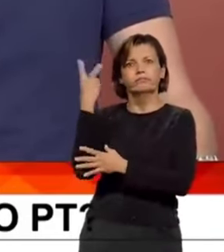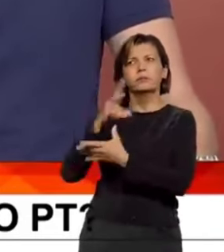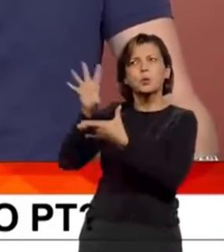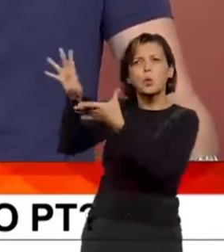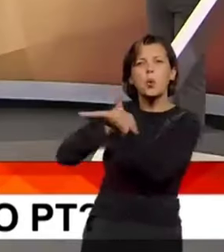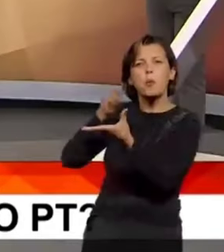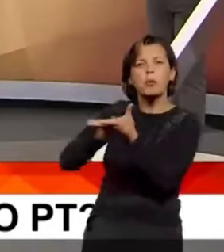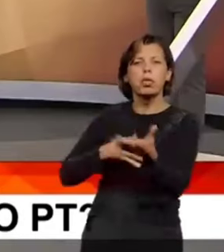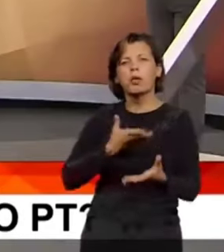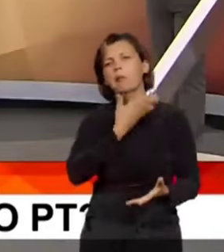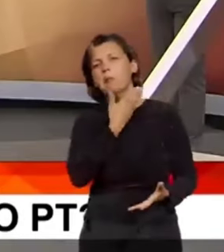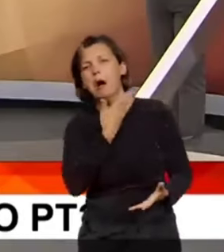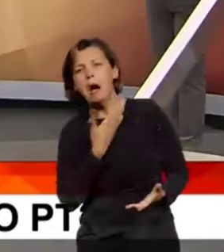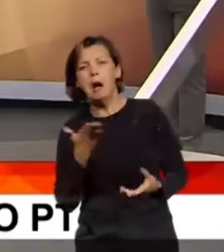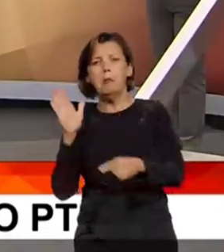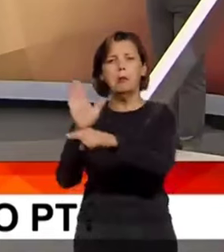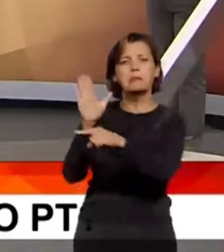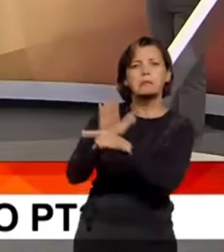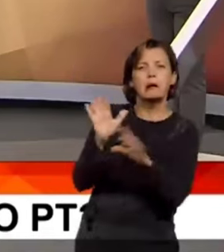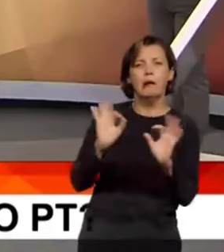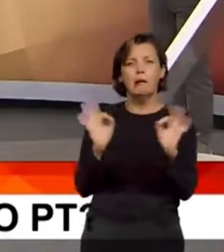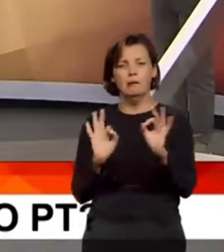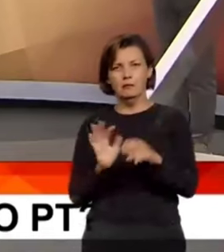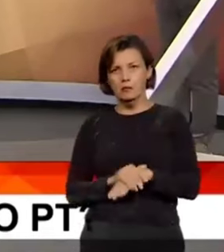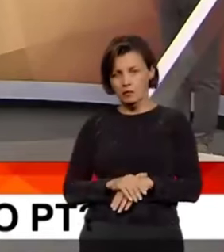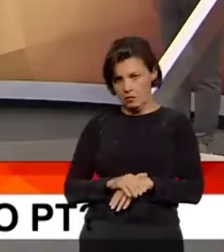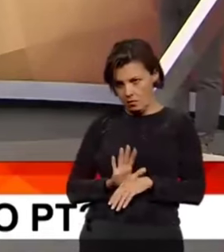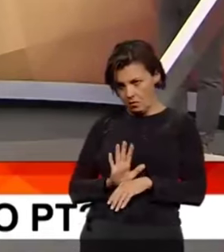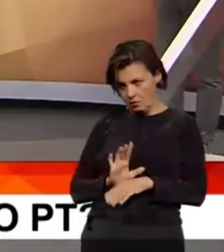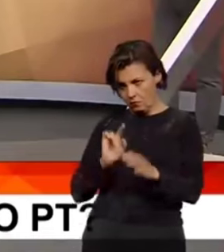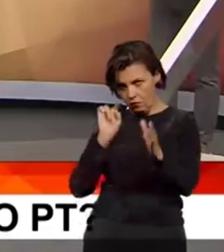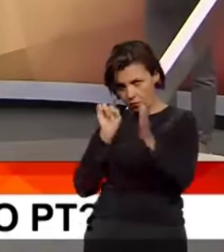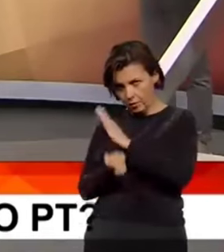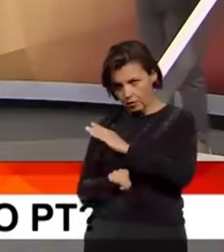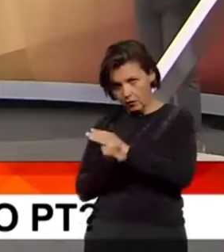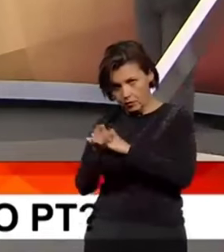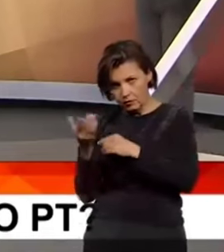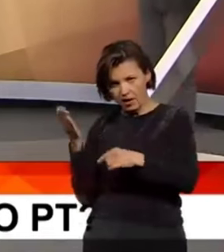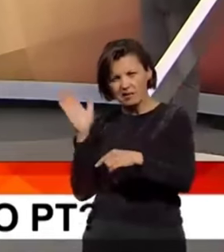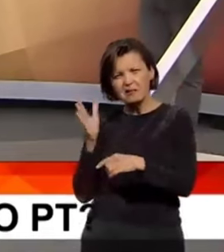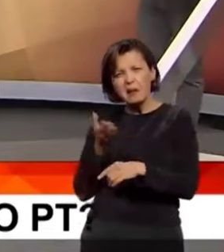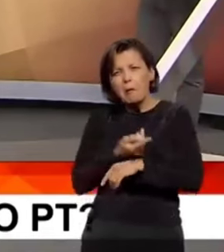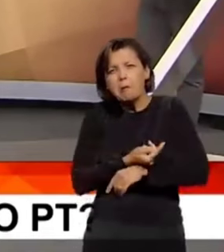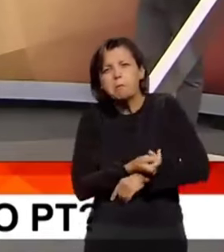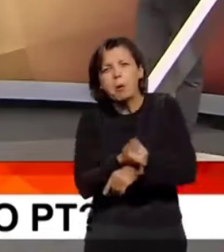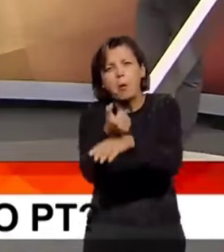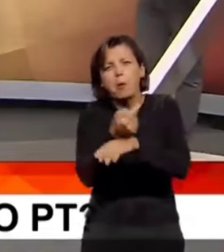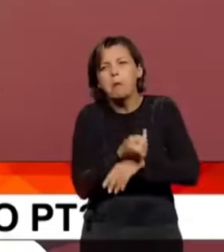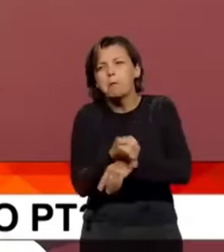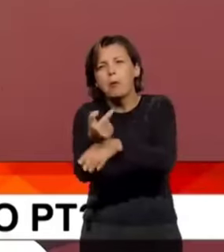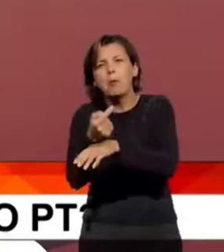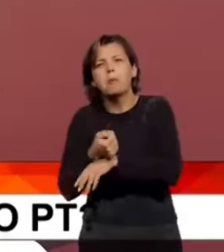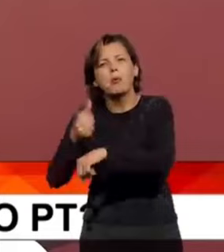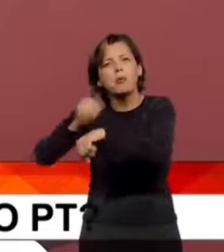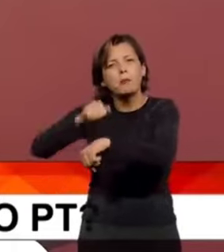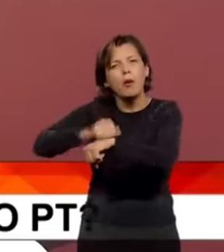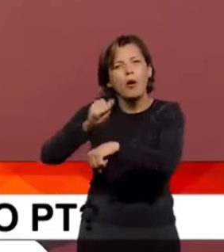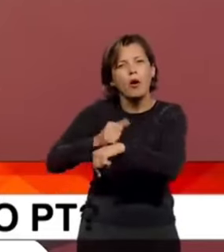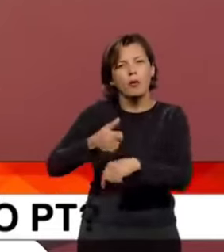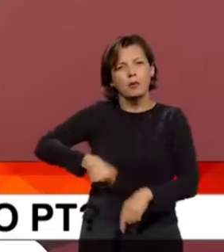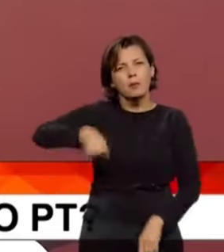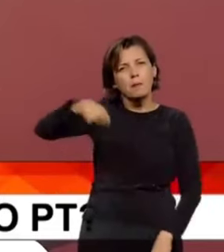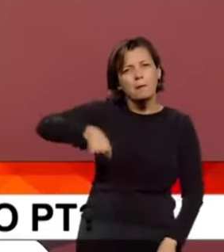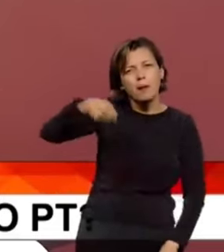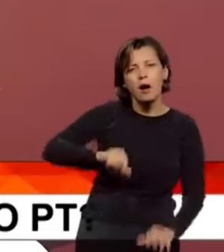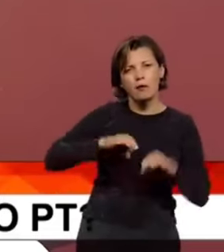pergunta rápida só para eu passar a bola caso você seja Leite você vai acabar consigo Brasil não faz sentido acabar porque eles estão a tantas